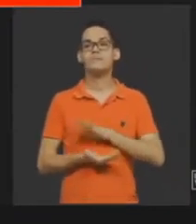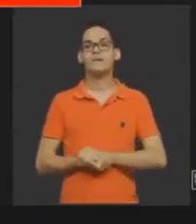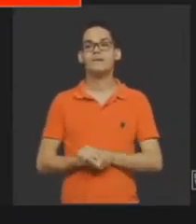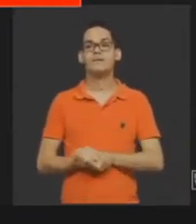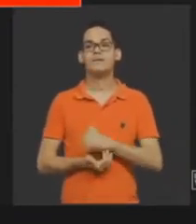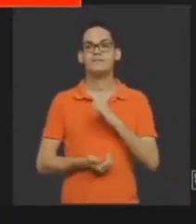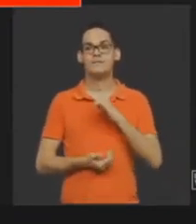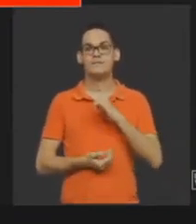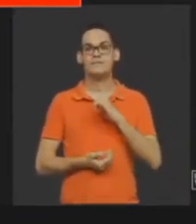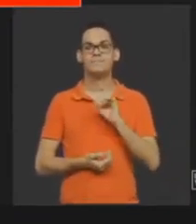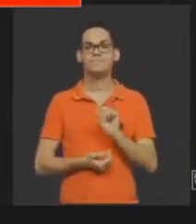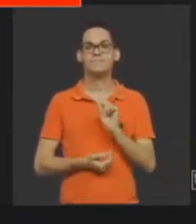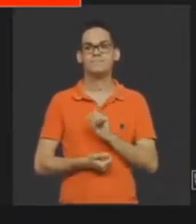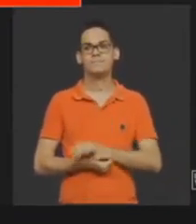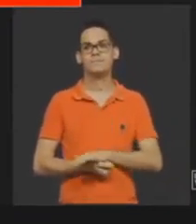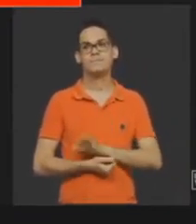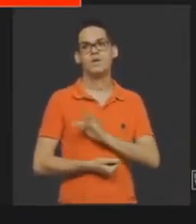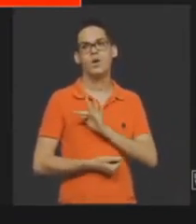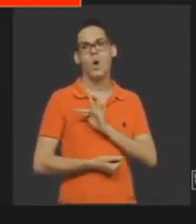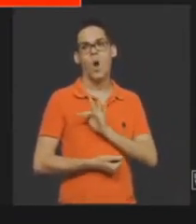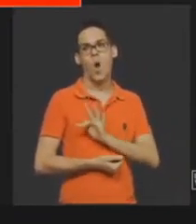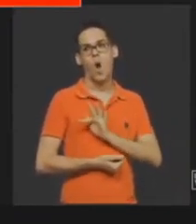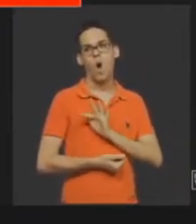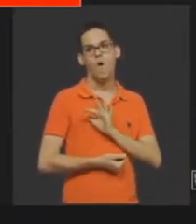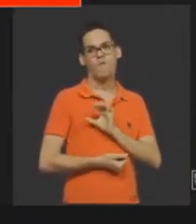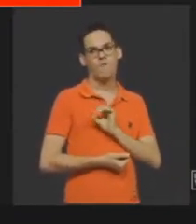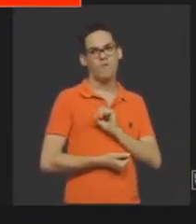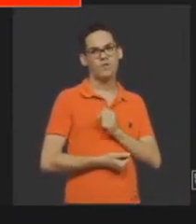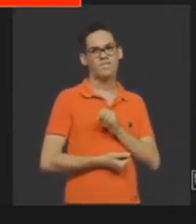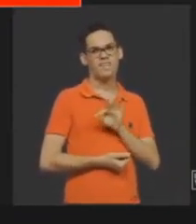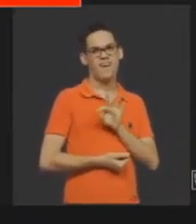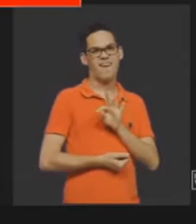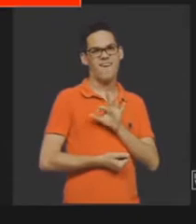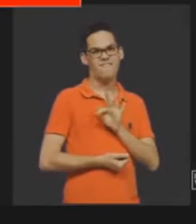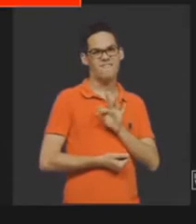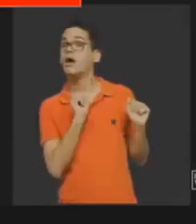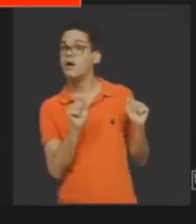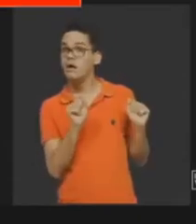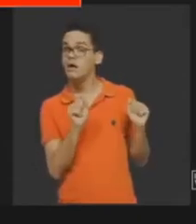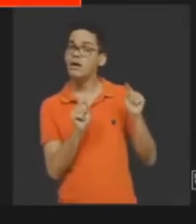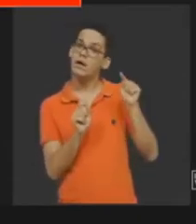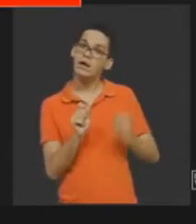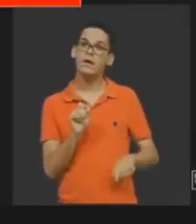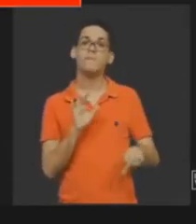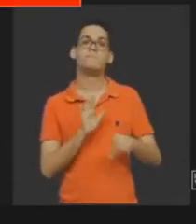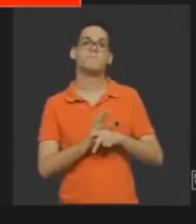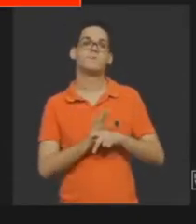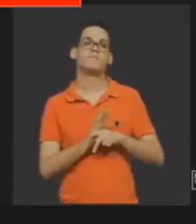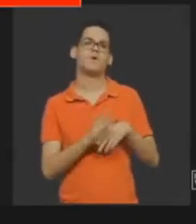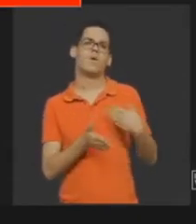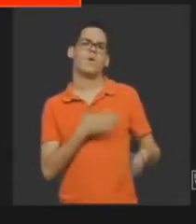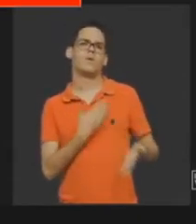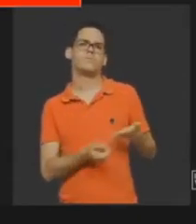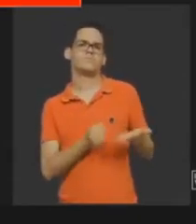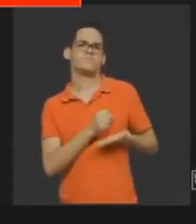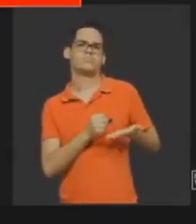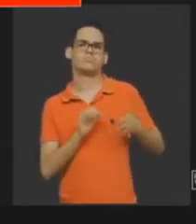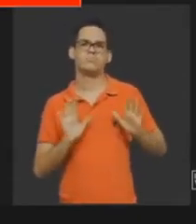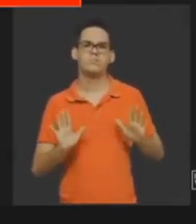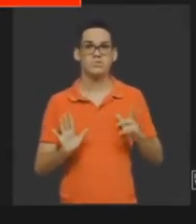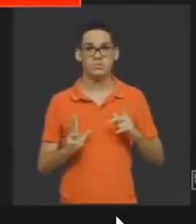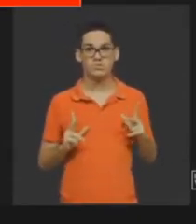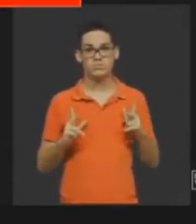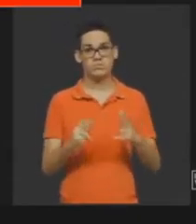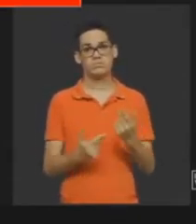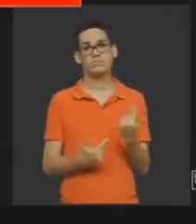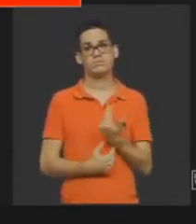ele é formado de um grupo fosfato, significa que ele tem um elemento químico lá que chama uma dessas bases nitrogenadas. Não as quatro